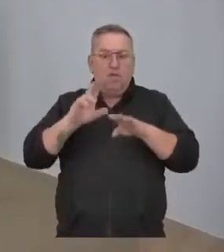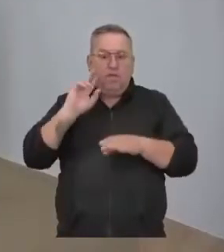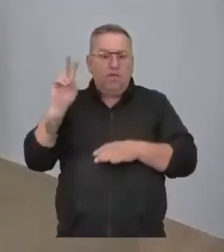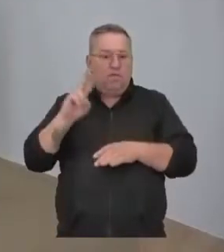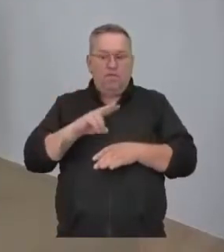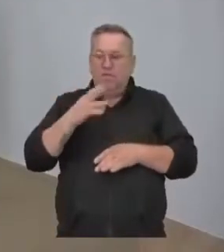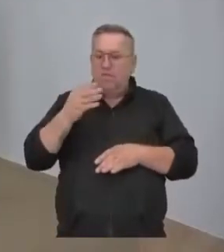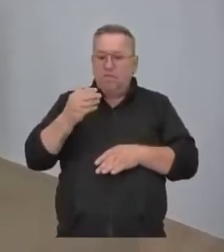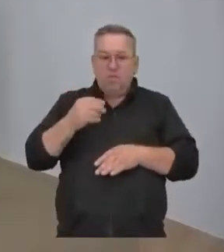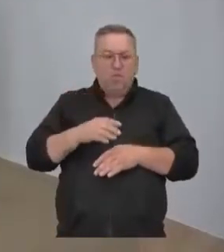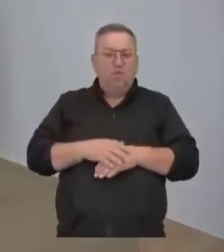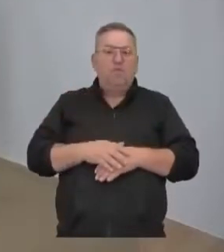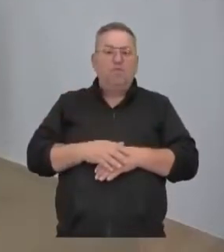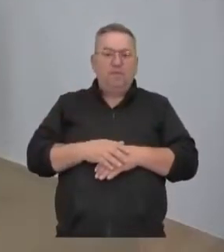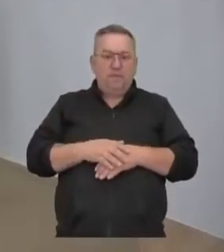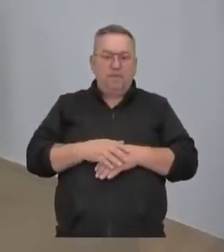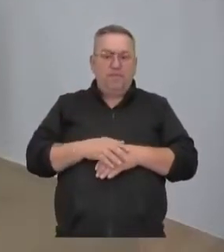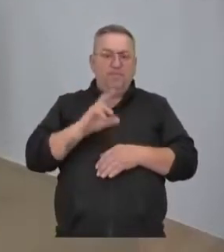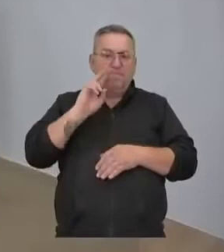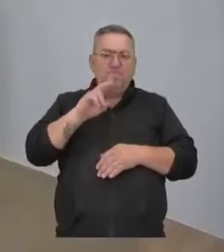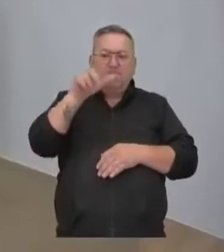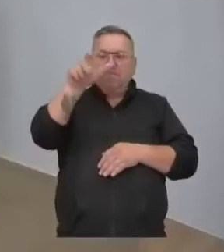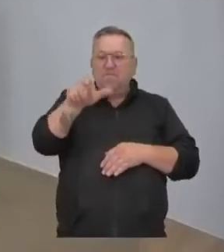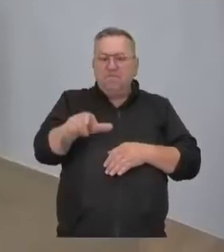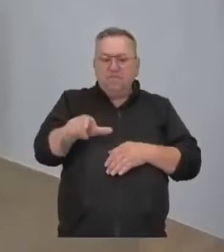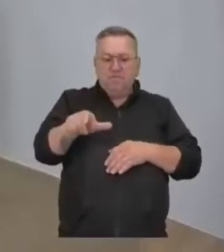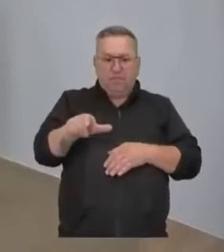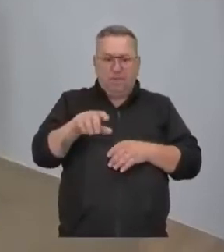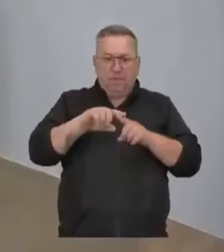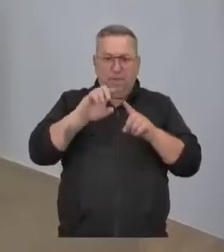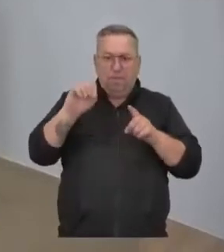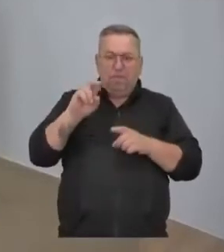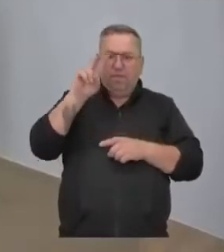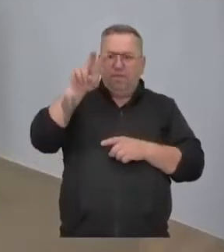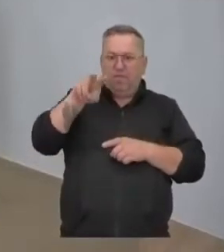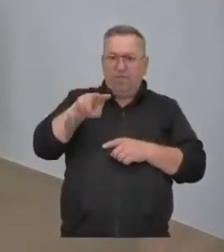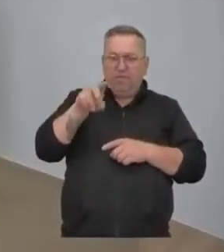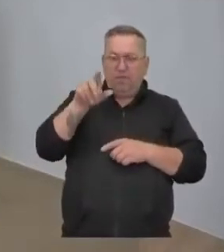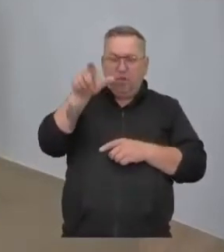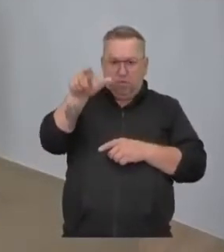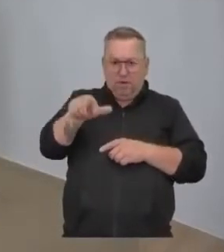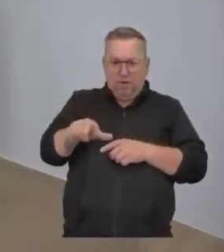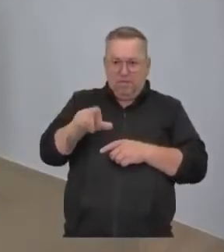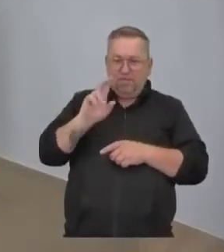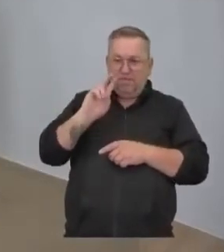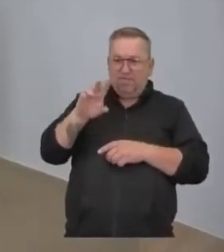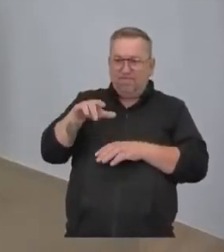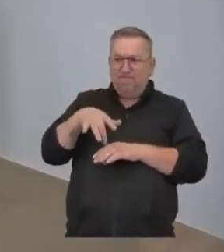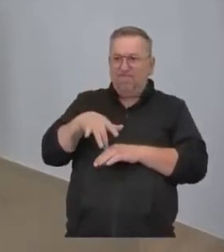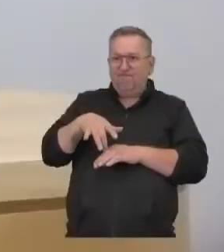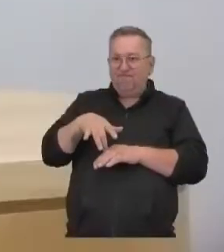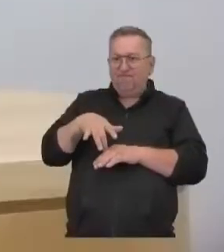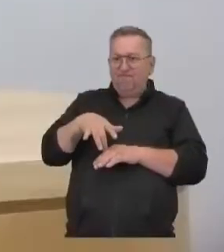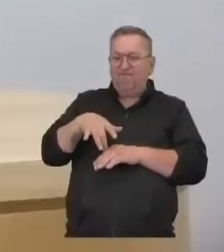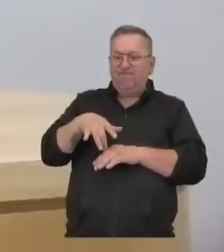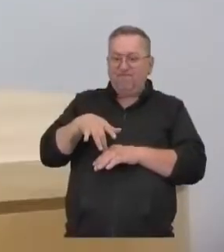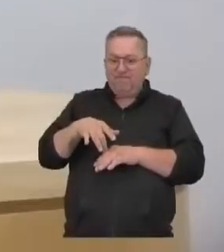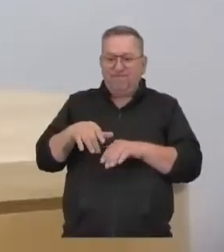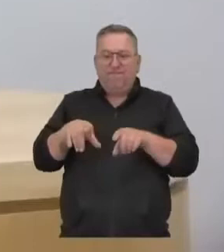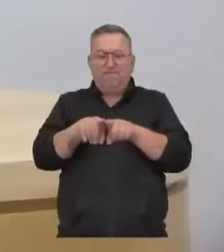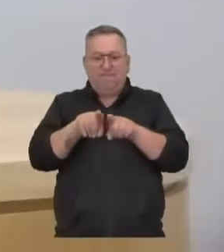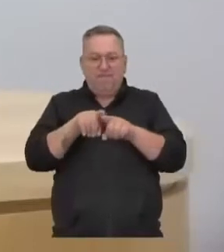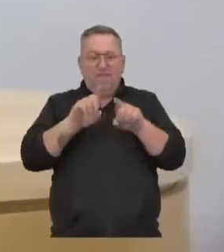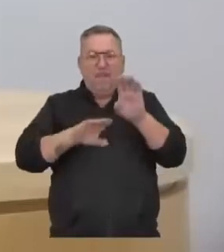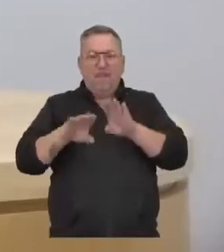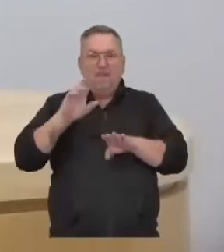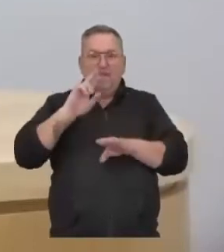muito. Não né? dá atenção devida. O outro. Ou ouve com desdém, né? Ou ouve com desdém, e às vezes a gente ouve e